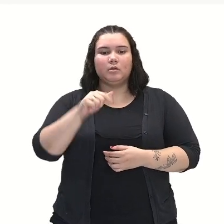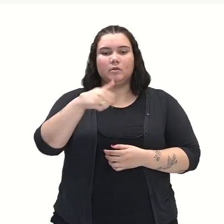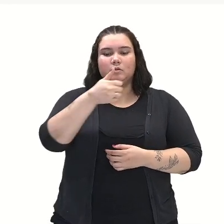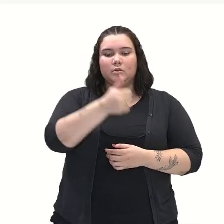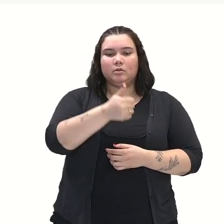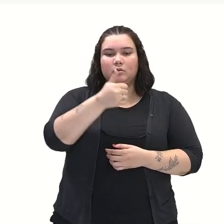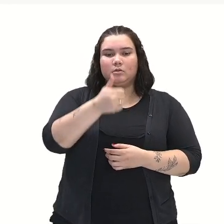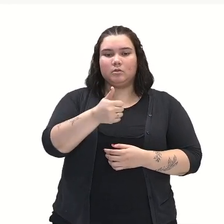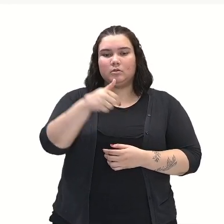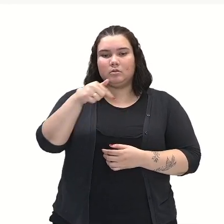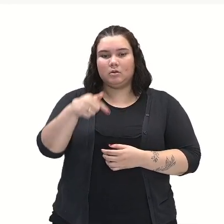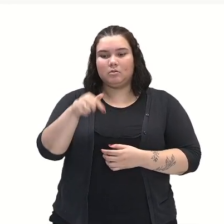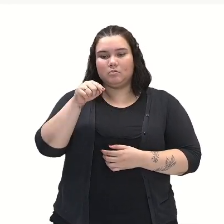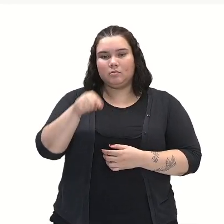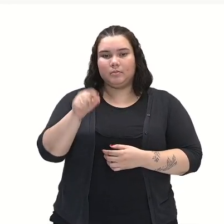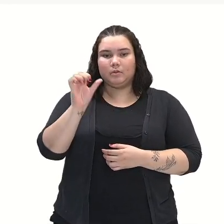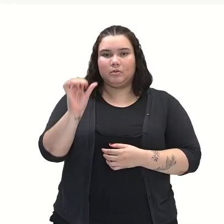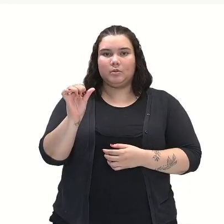117.649,